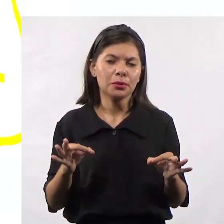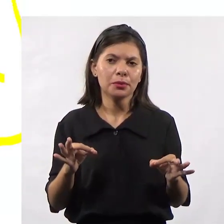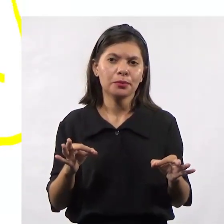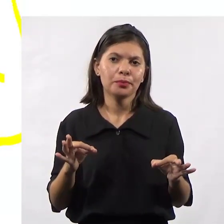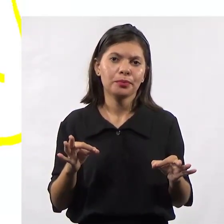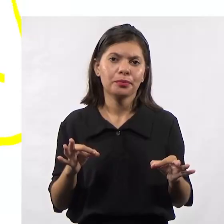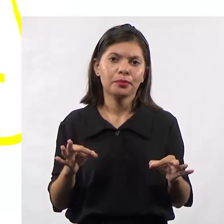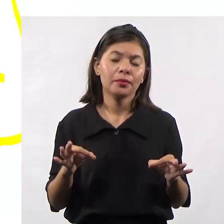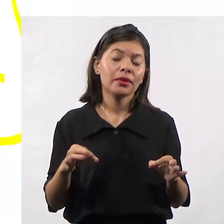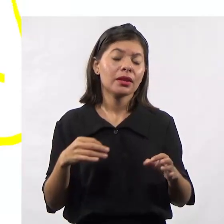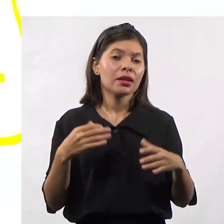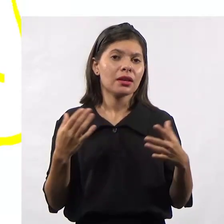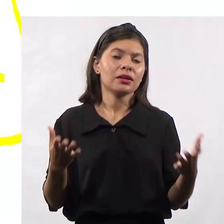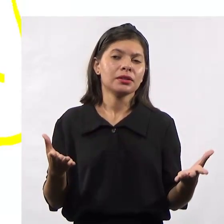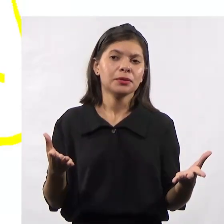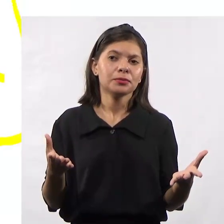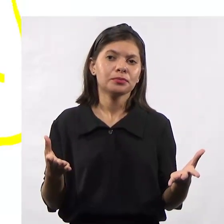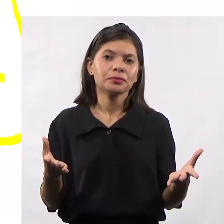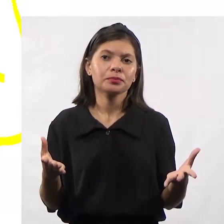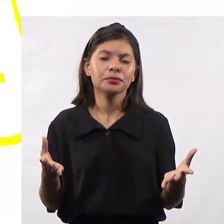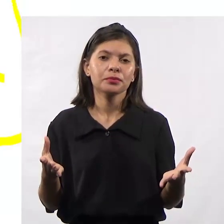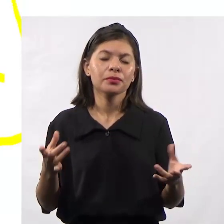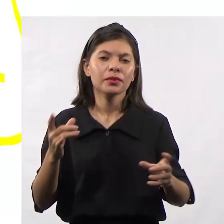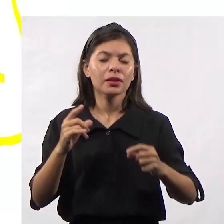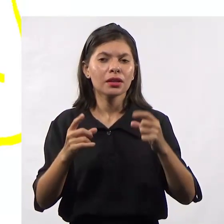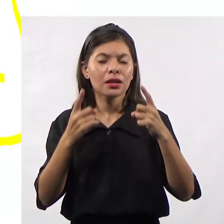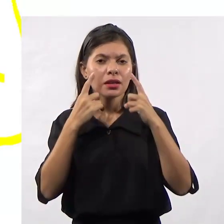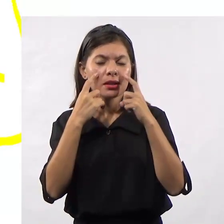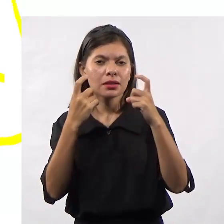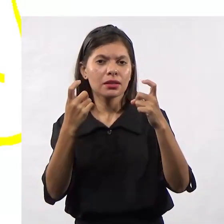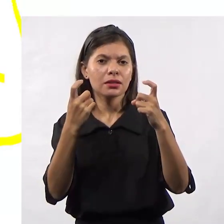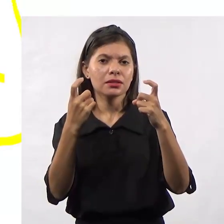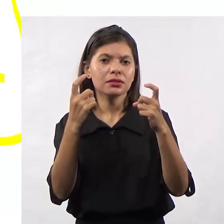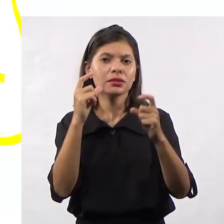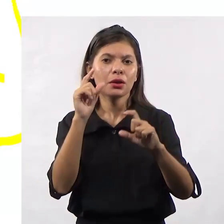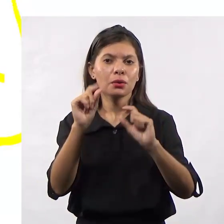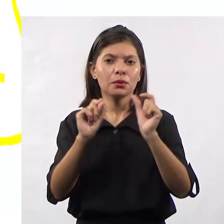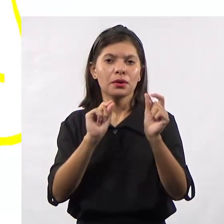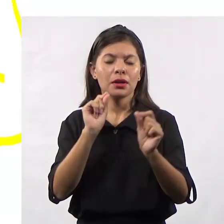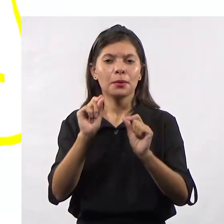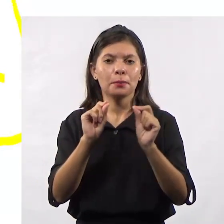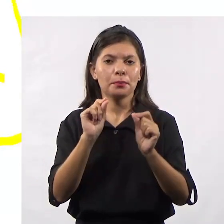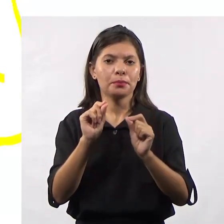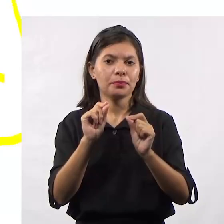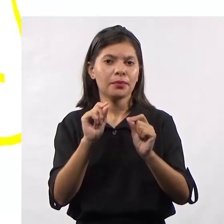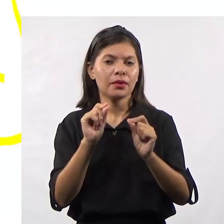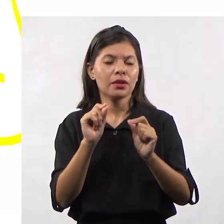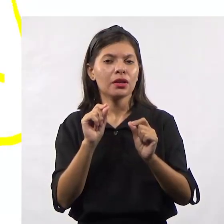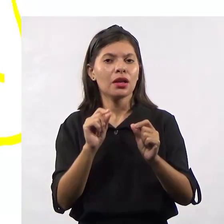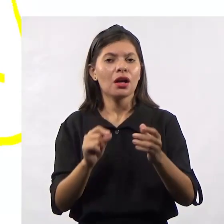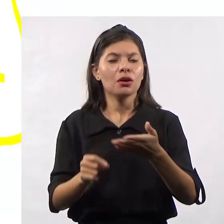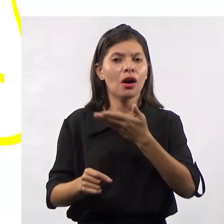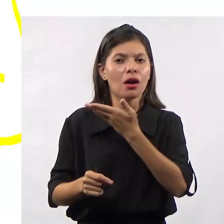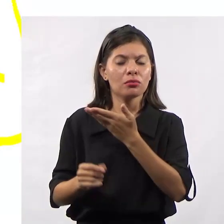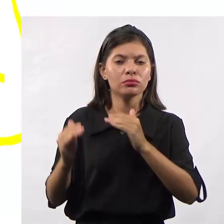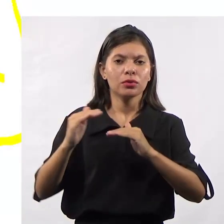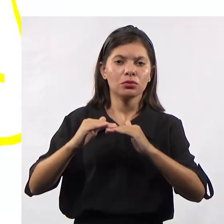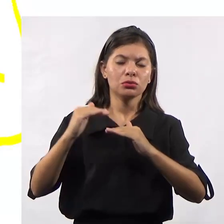redondo. Aí, gente, né, tendo interesse, a autoridade